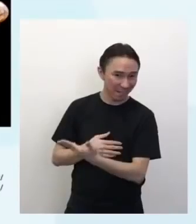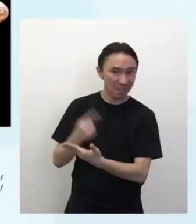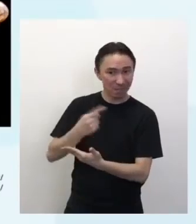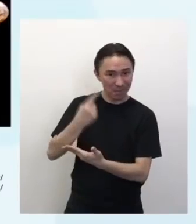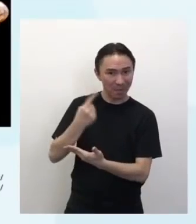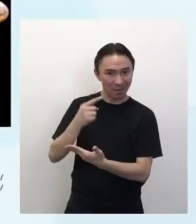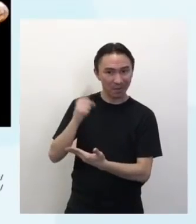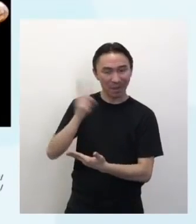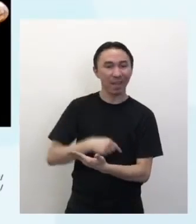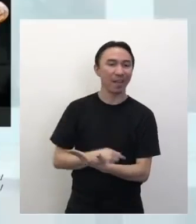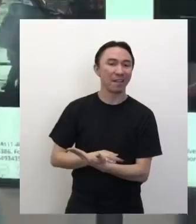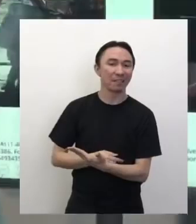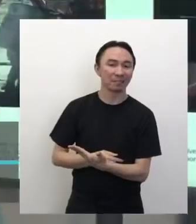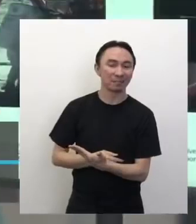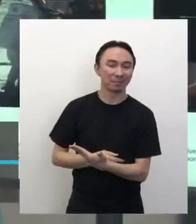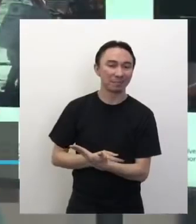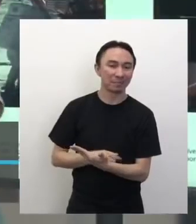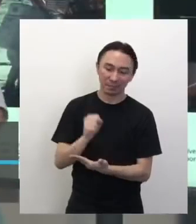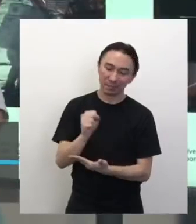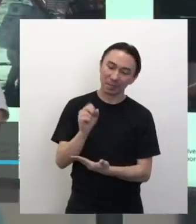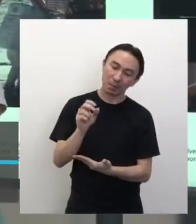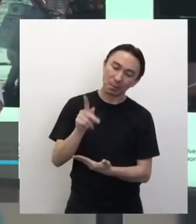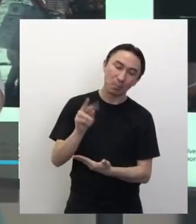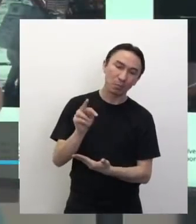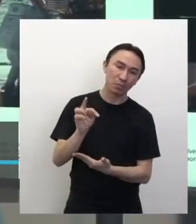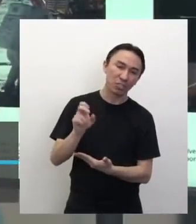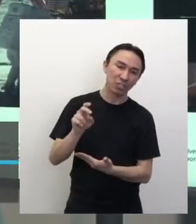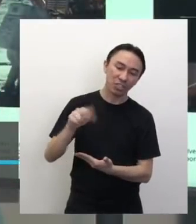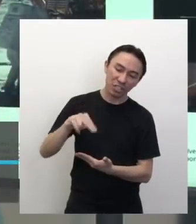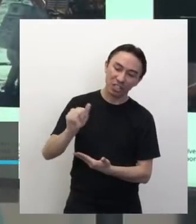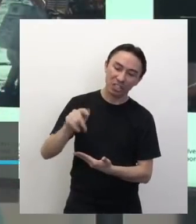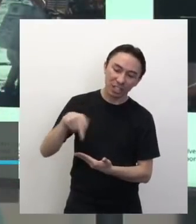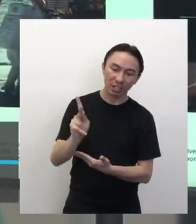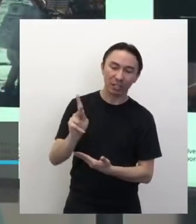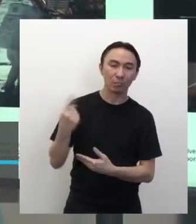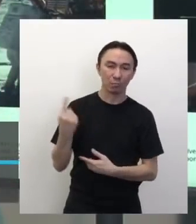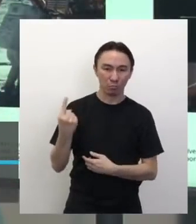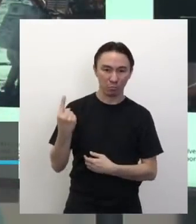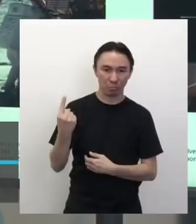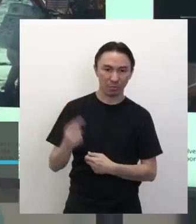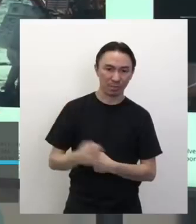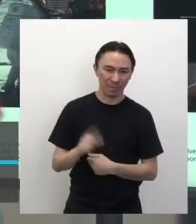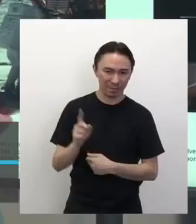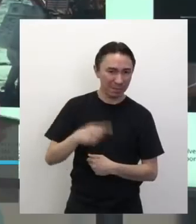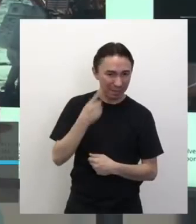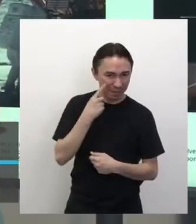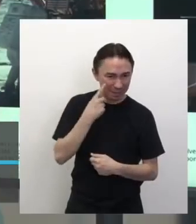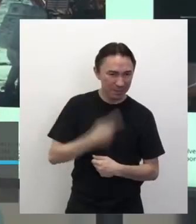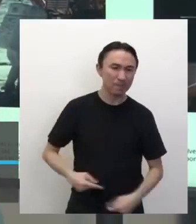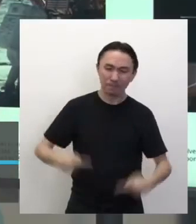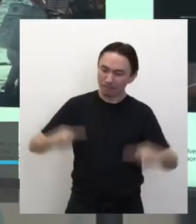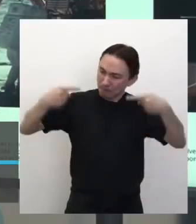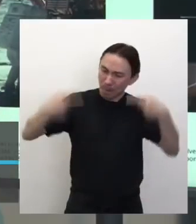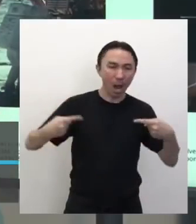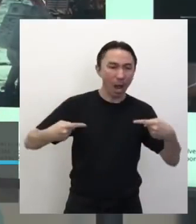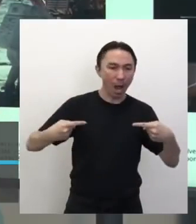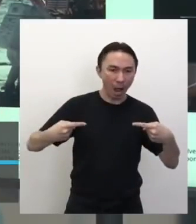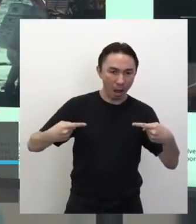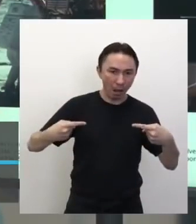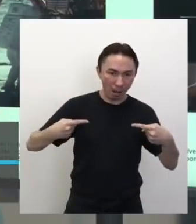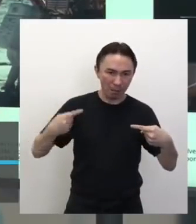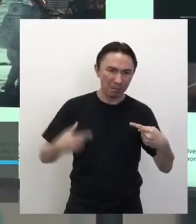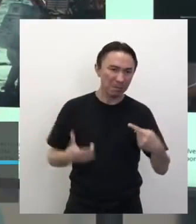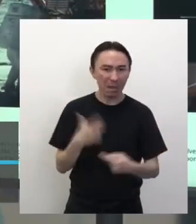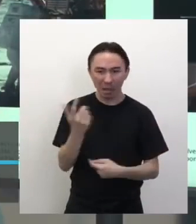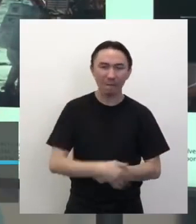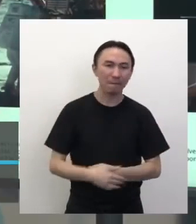1. Né? Então essa corrida espacial também, né, é uma relação, né, de afronta dos dois países, né, quem tinha